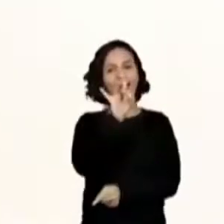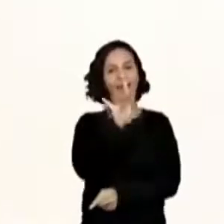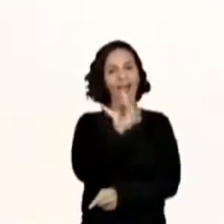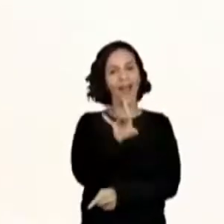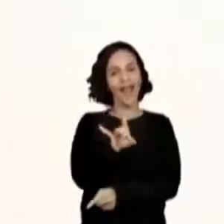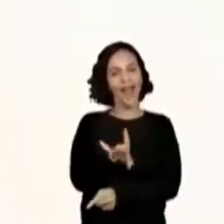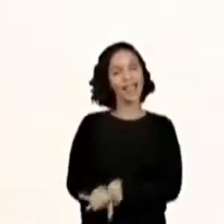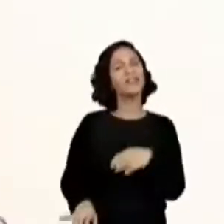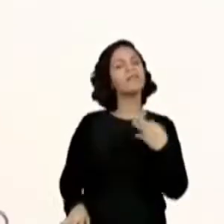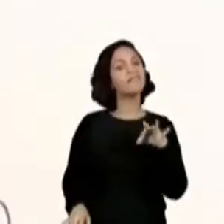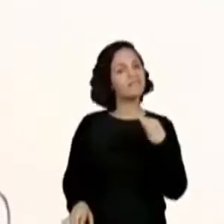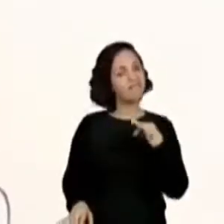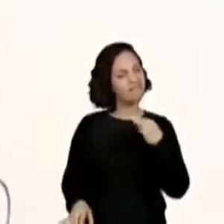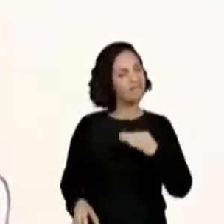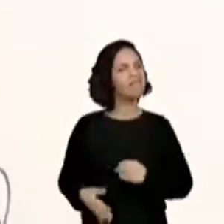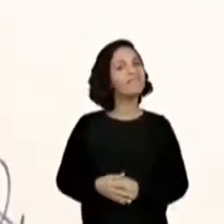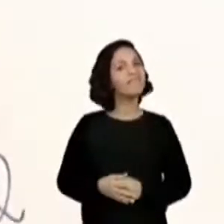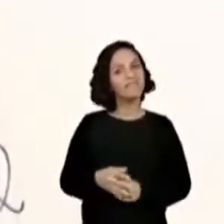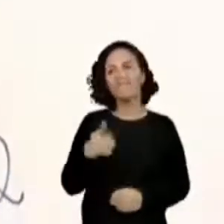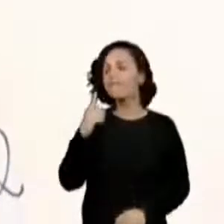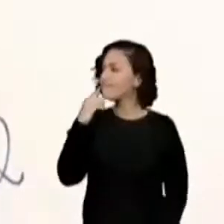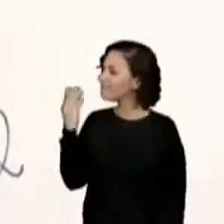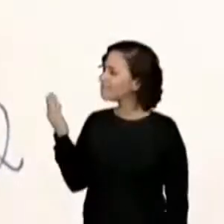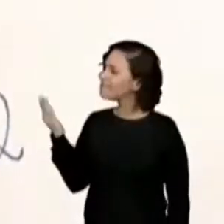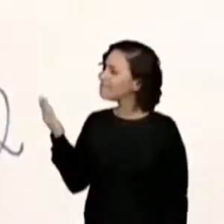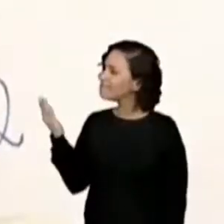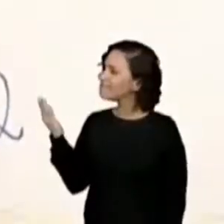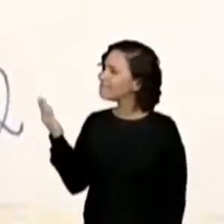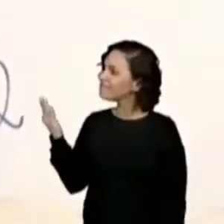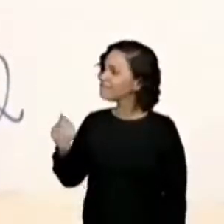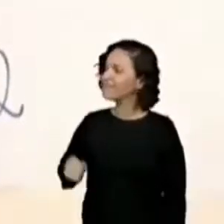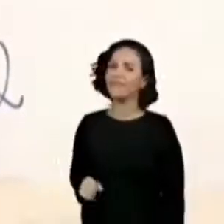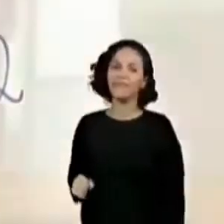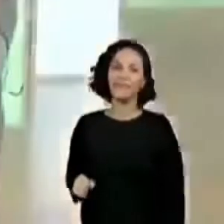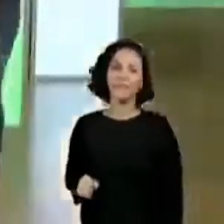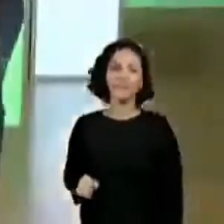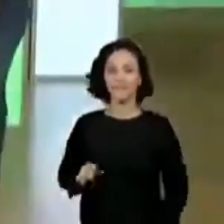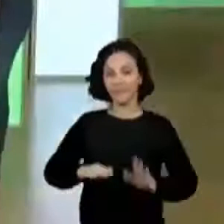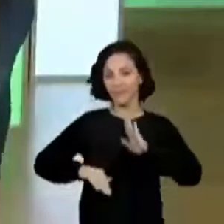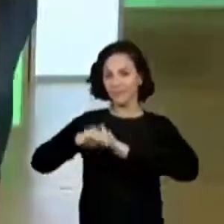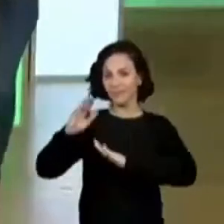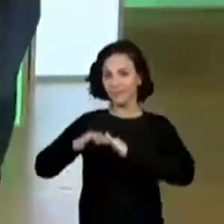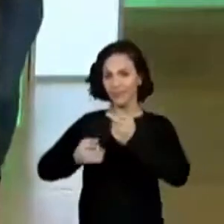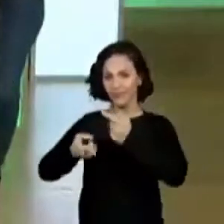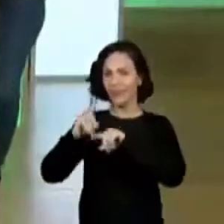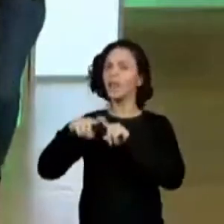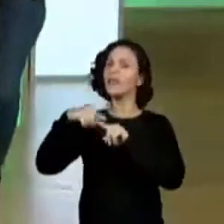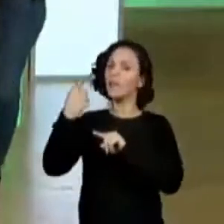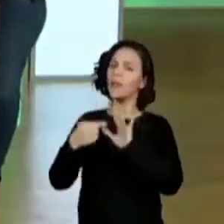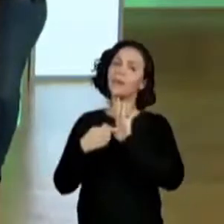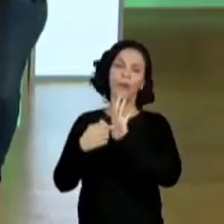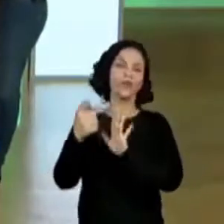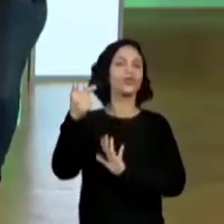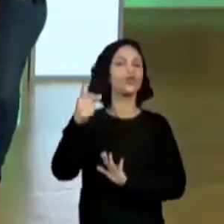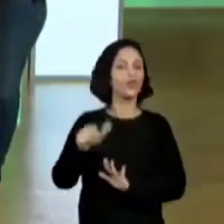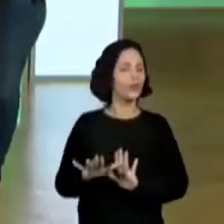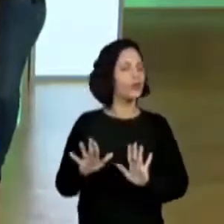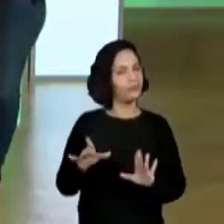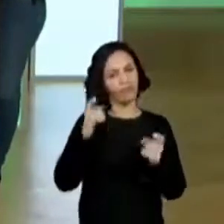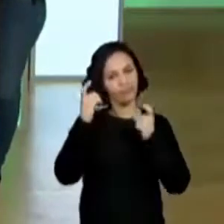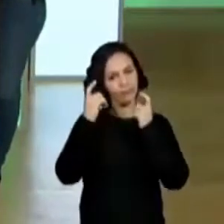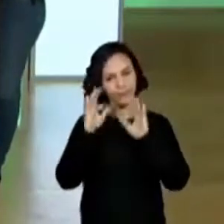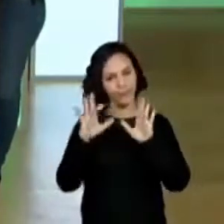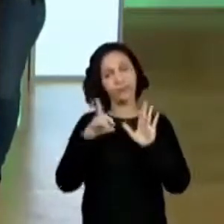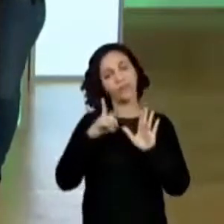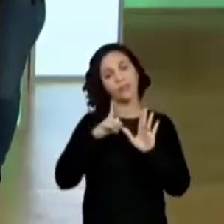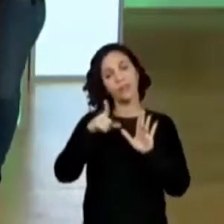é? Olha lá, perdi a habilidade a gente coloca depois de novo, não se preocupem, fica sempre